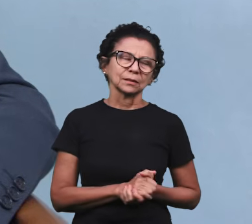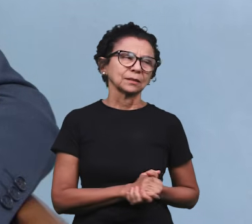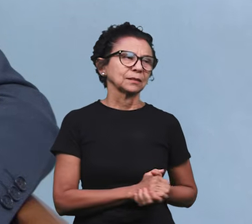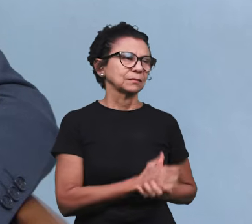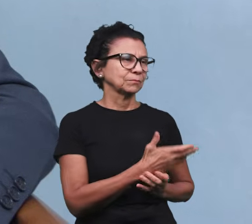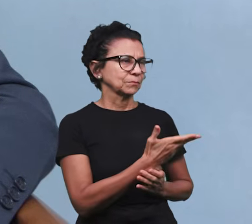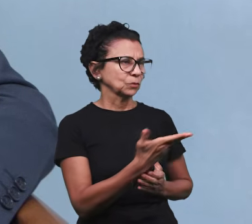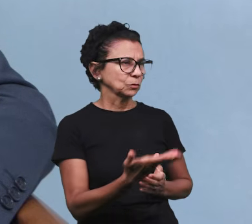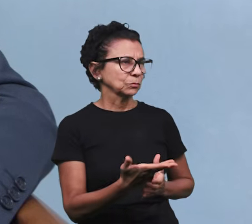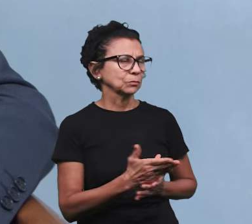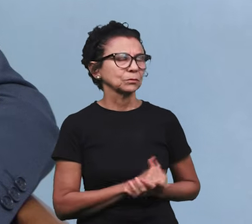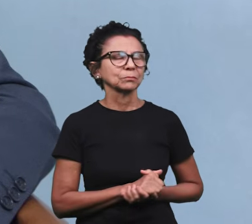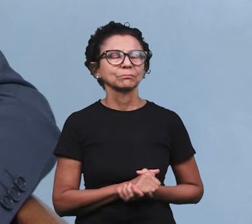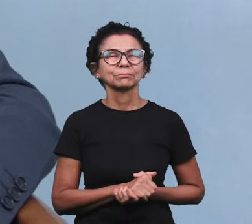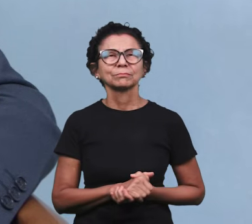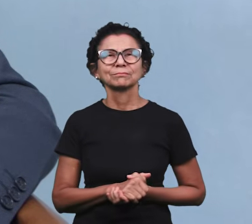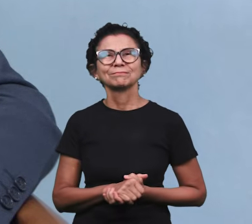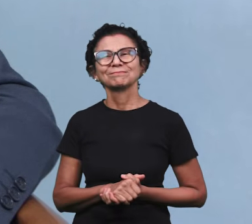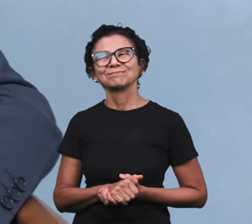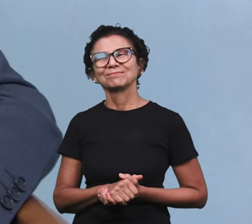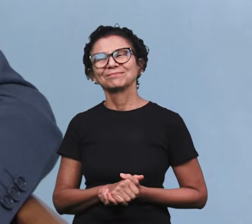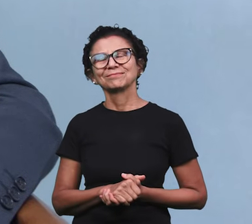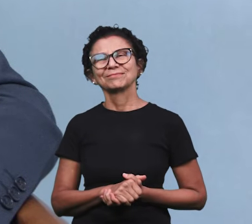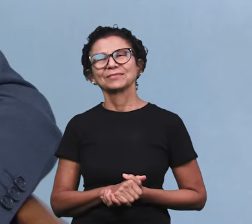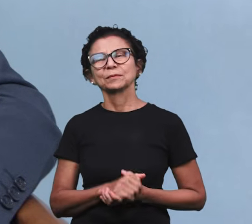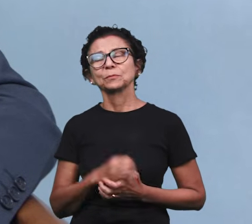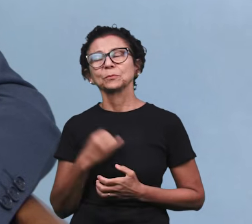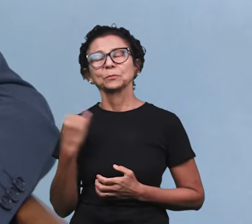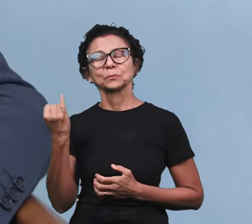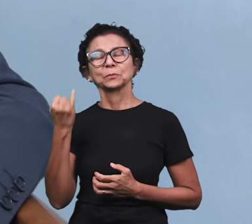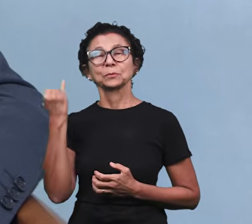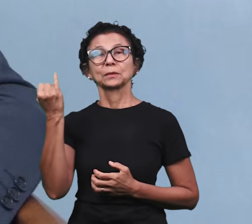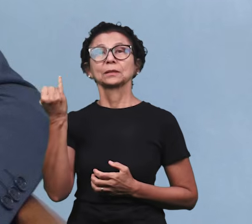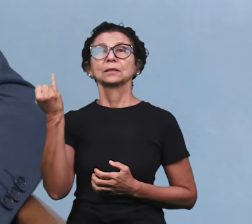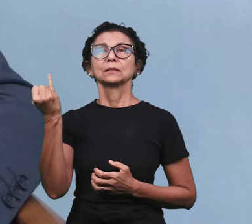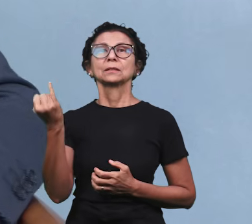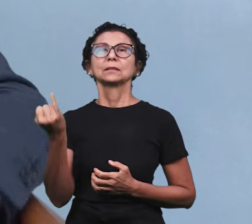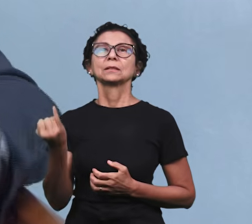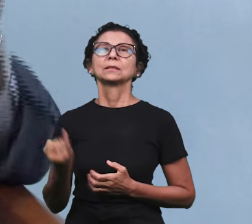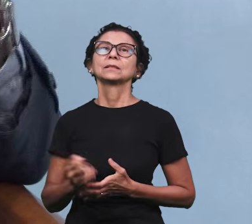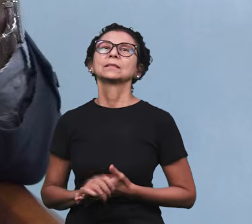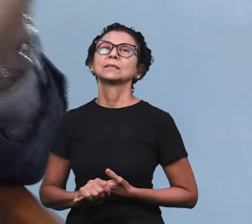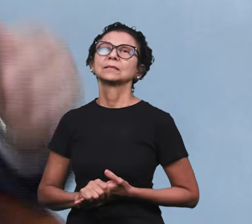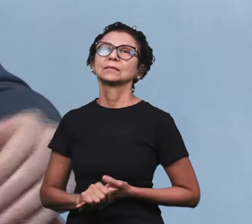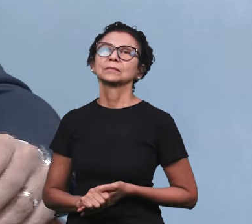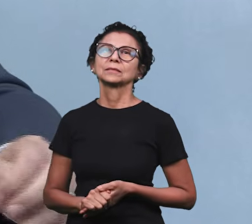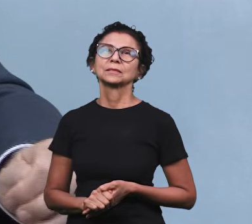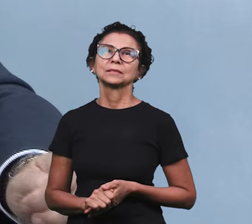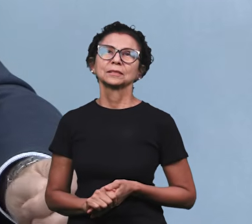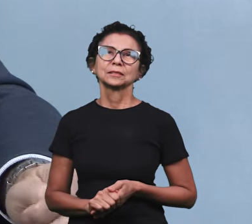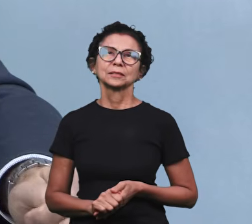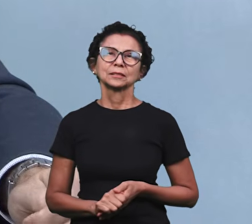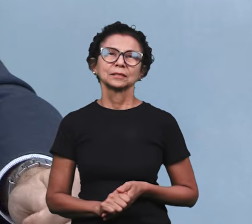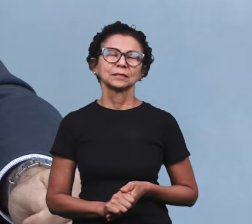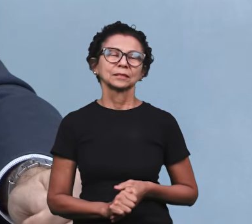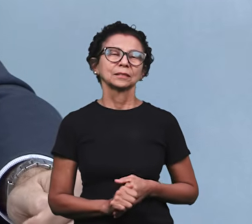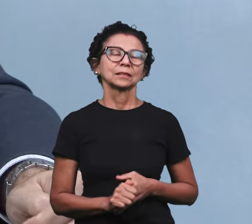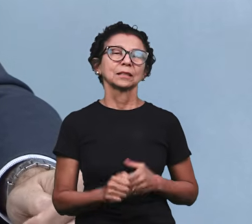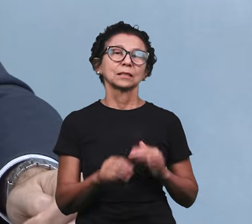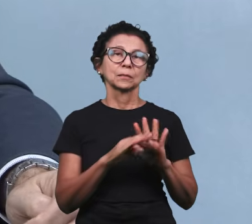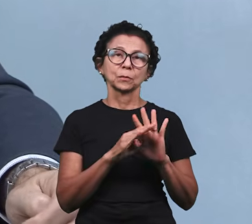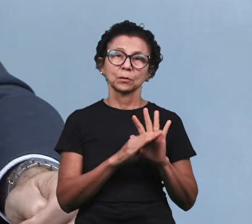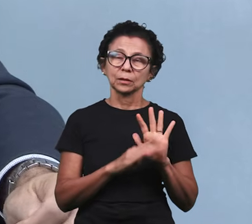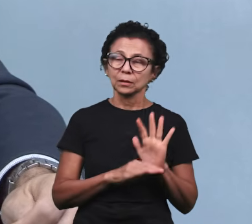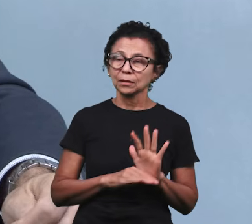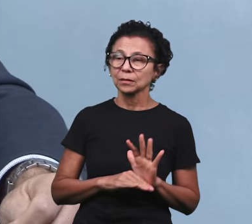os irmãos, Daniel. É algo muito relevante participar desse programa. Nós